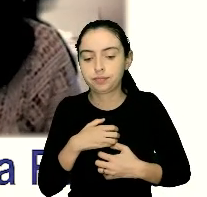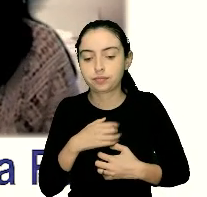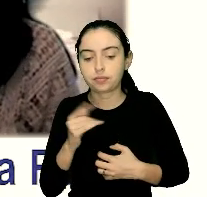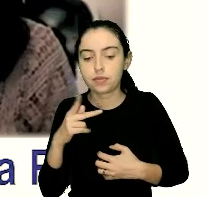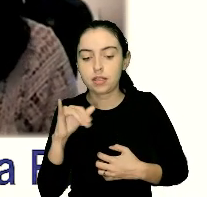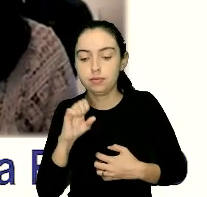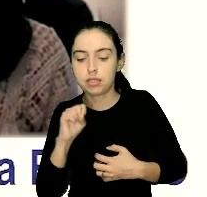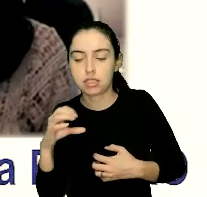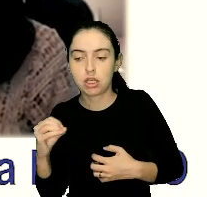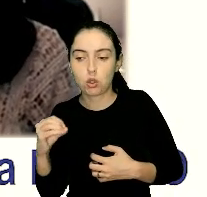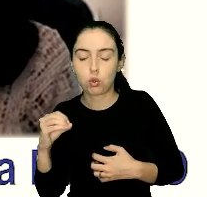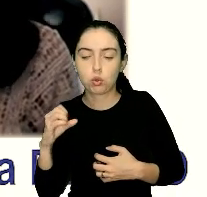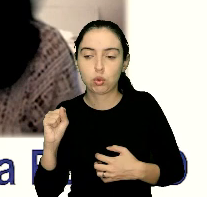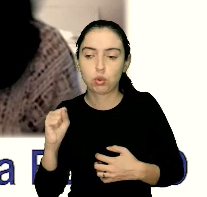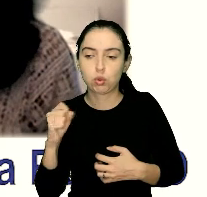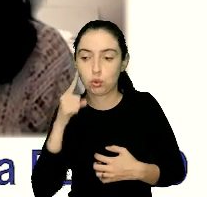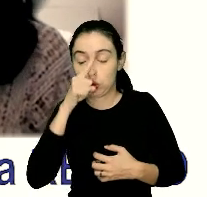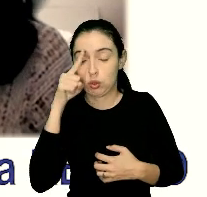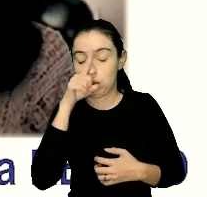REDNES,